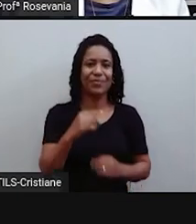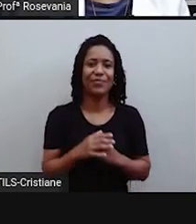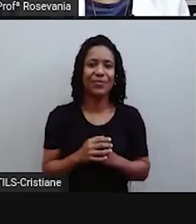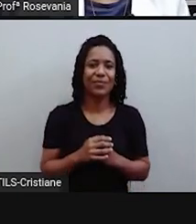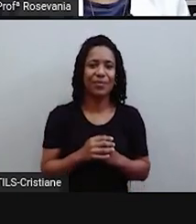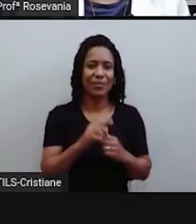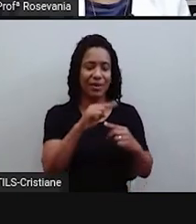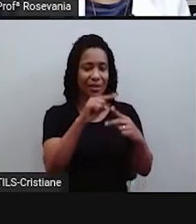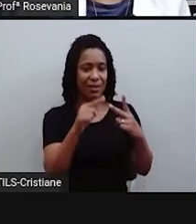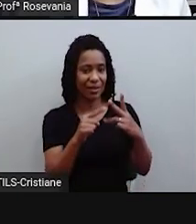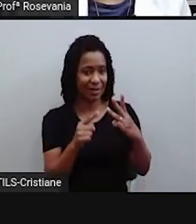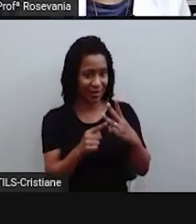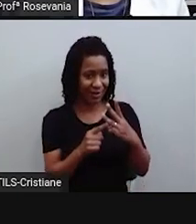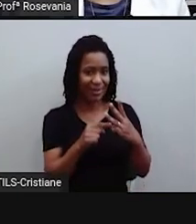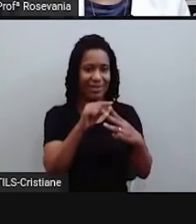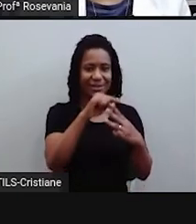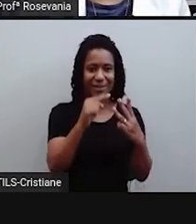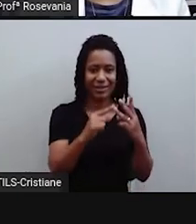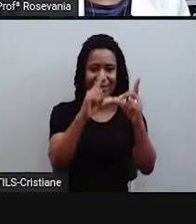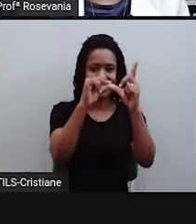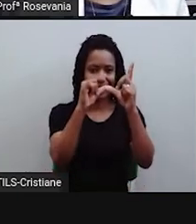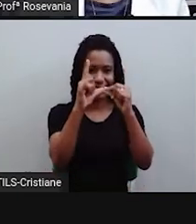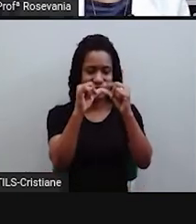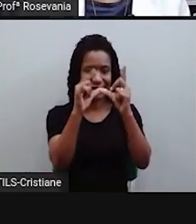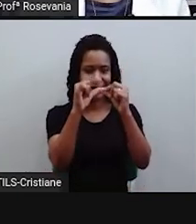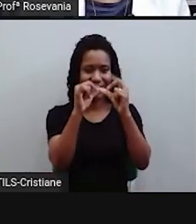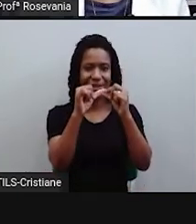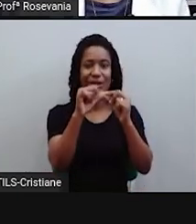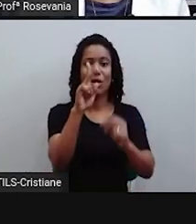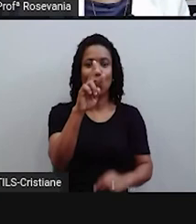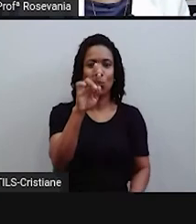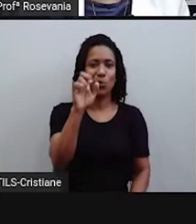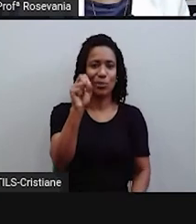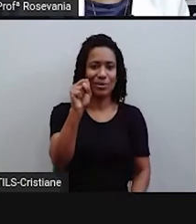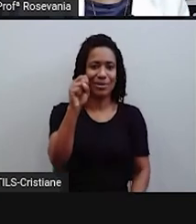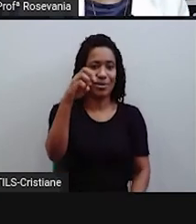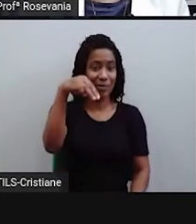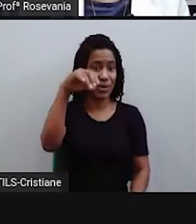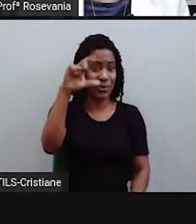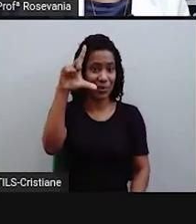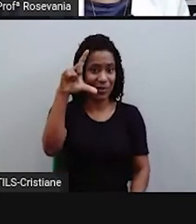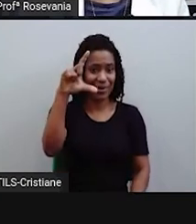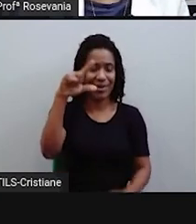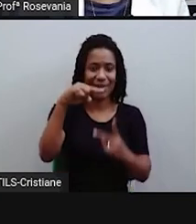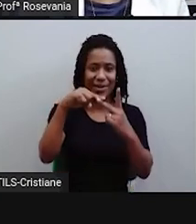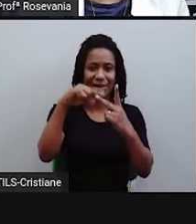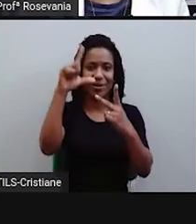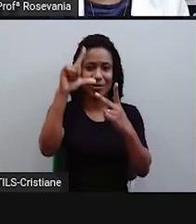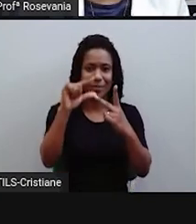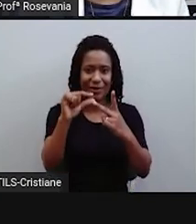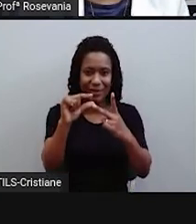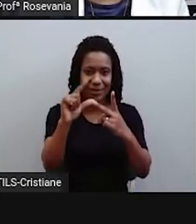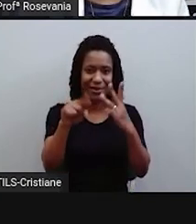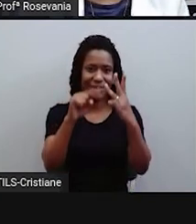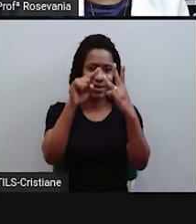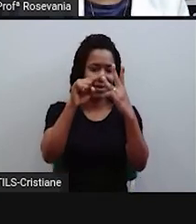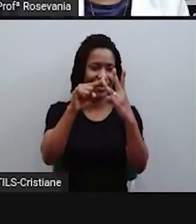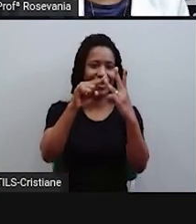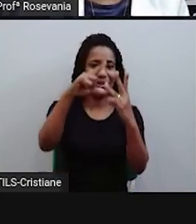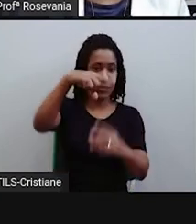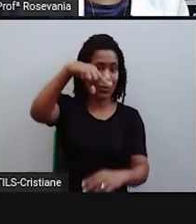Ursa Maior, a Ursa Menor e a Cassiopeia. E diga-se de passagem, a gente faz um traçado,